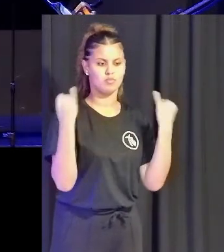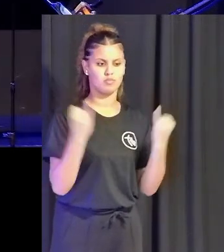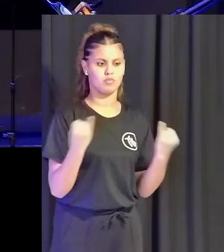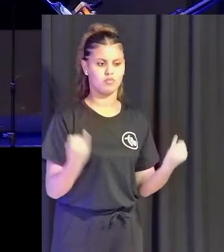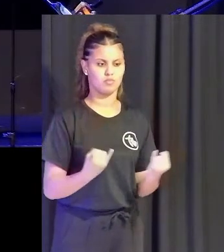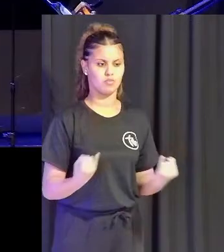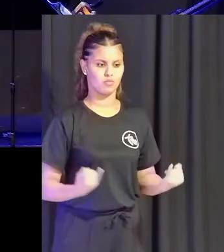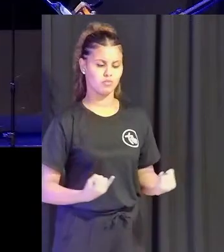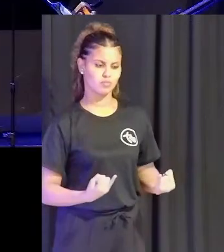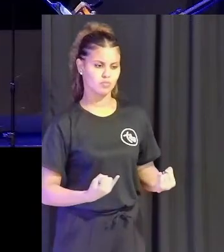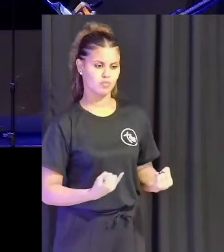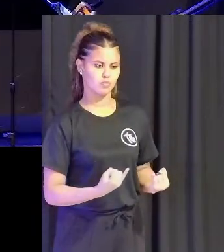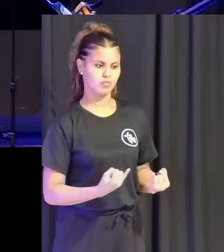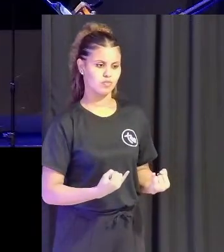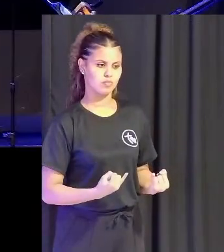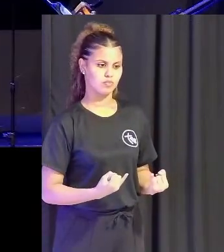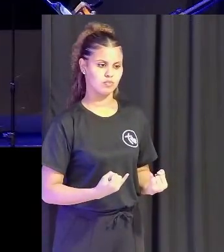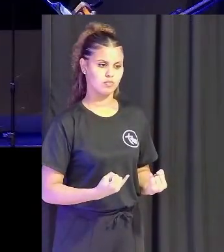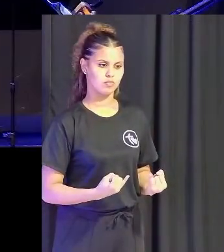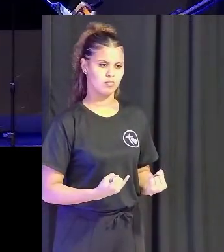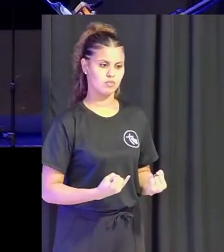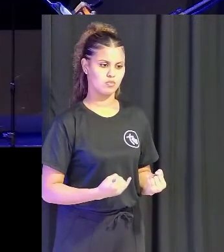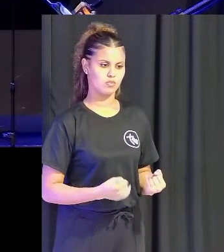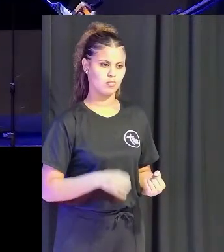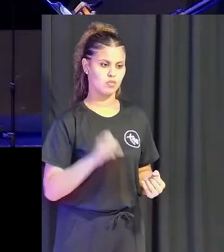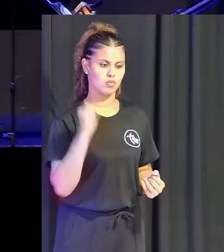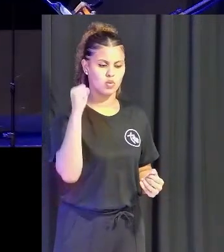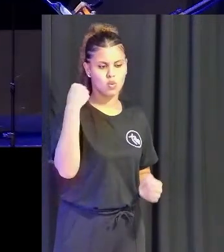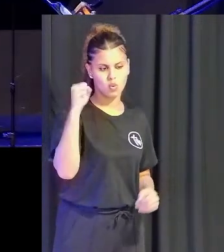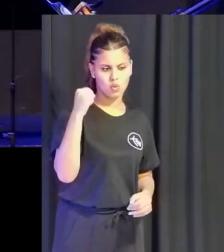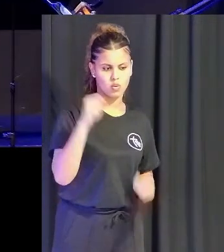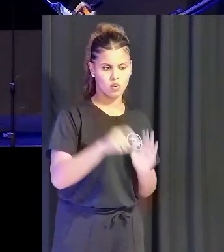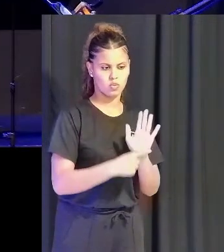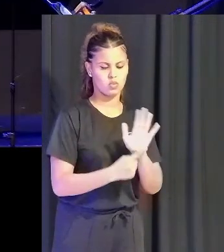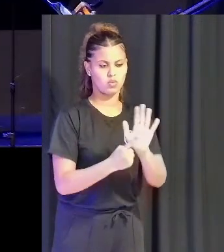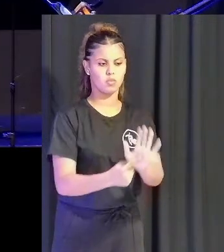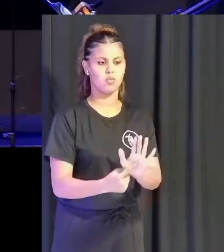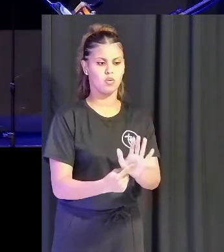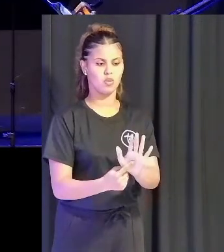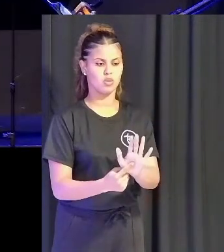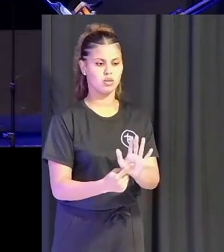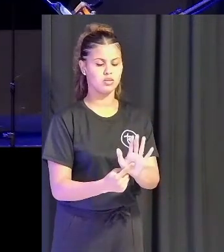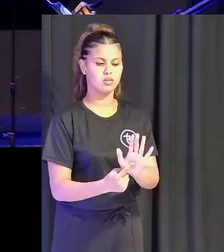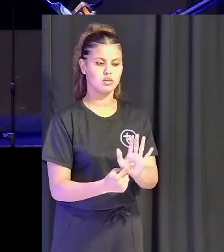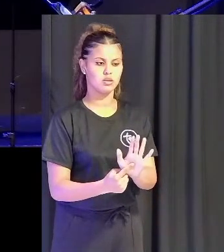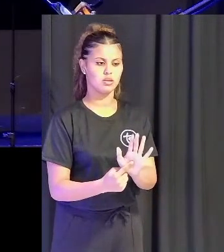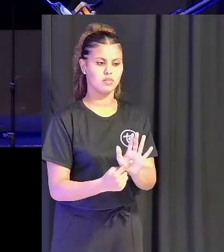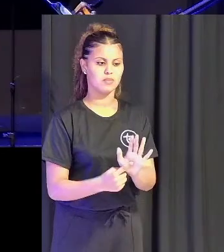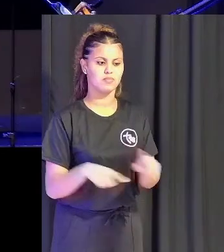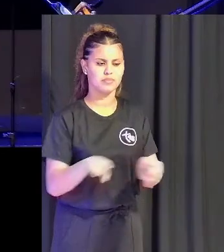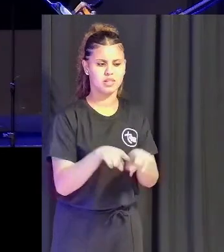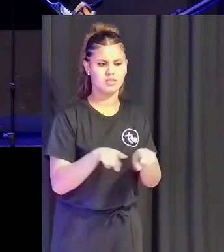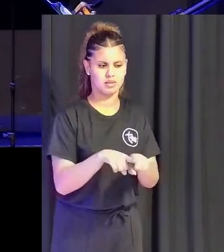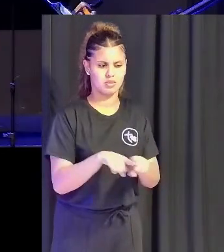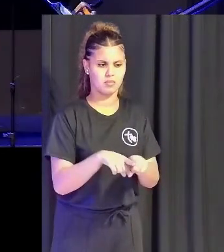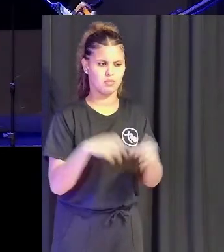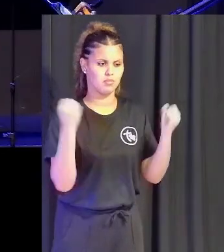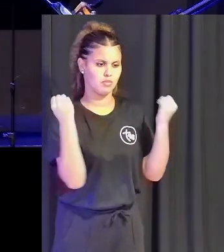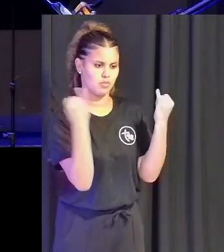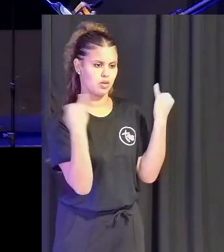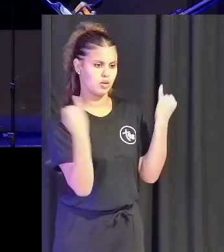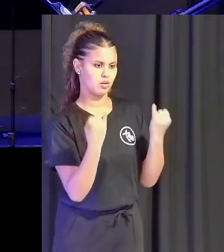Números 25 e 26, uma epidemia que sofreu o povo de Israel porque eles tinham